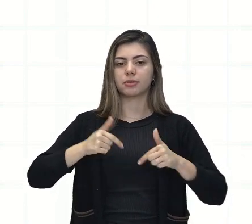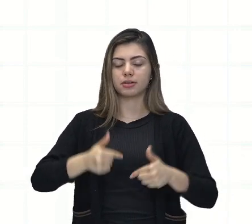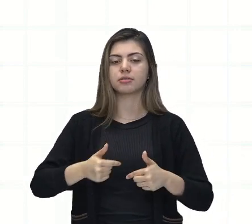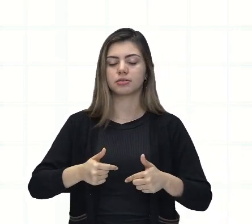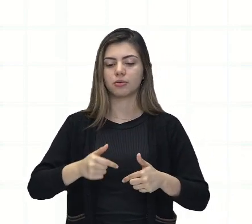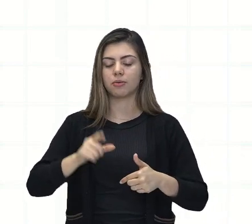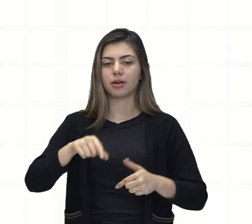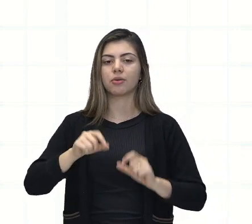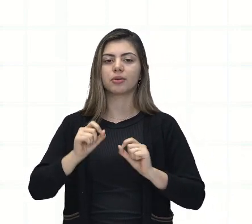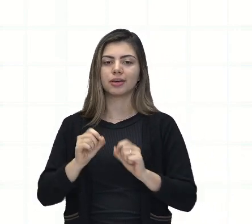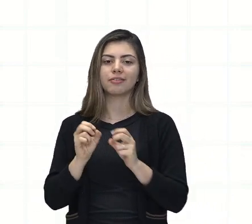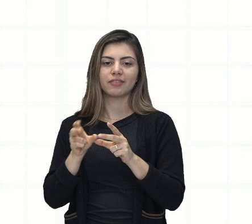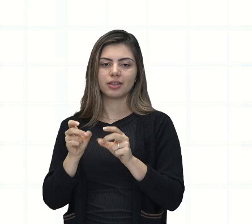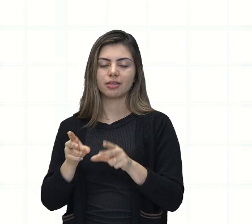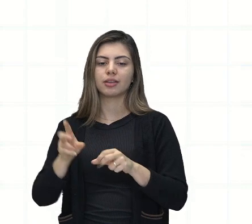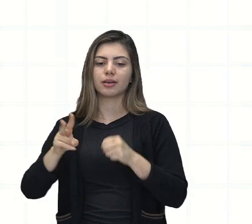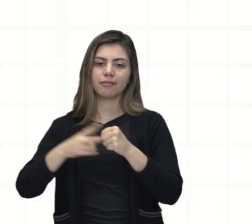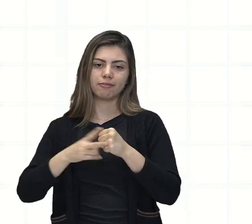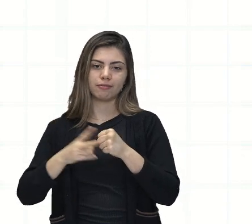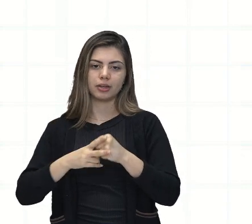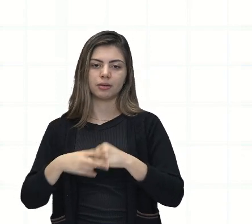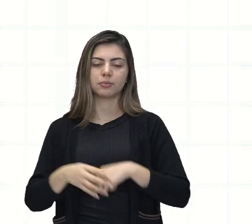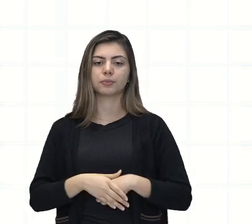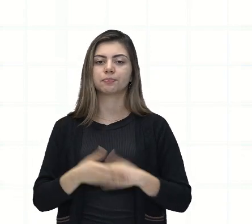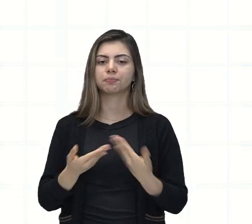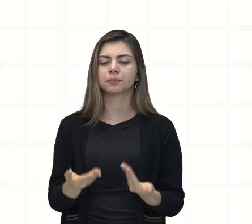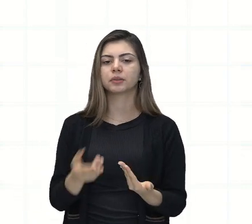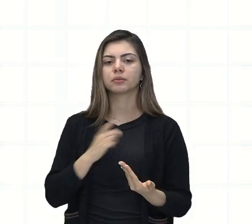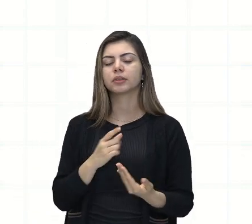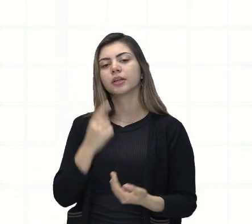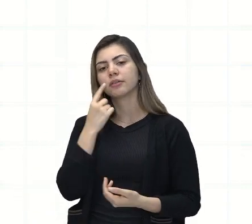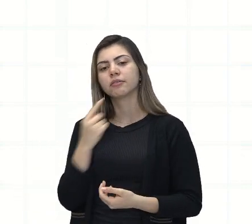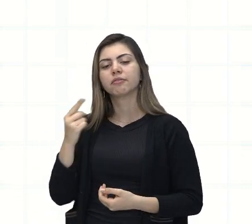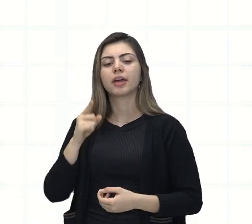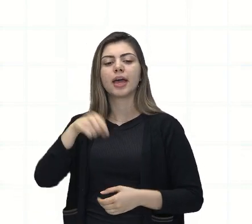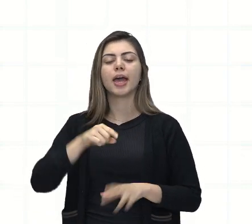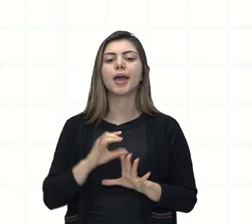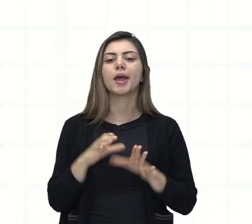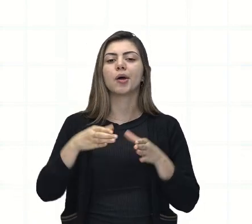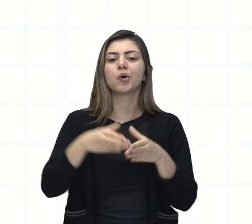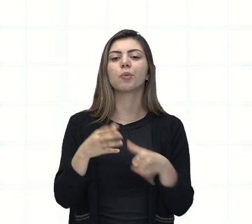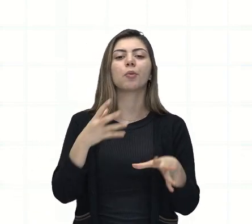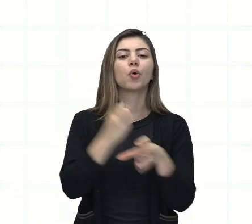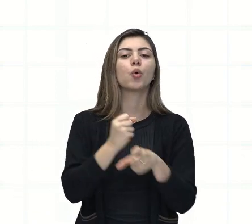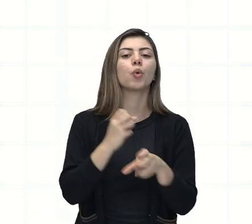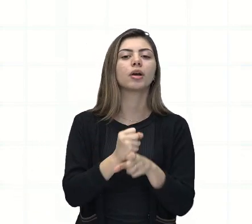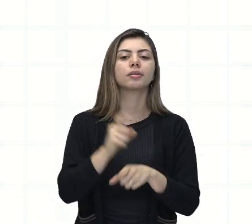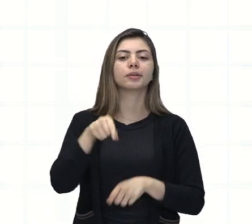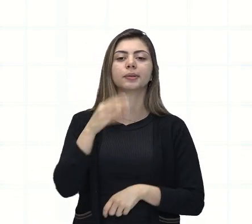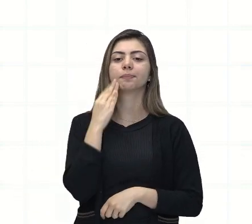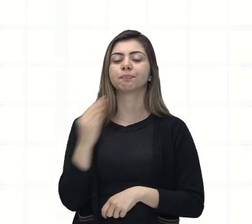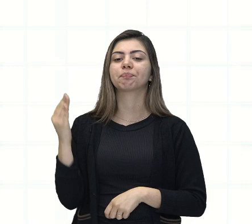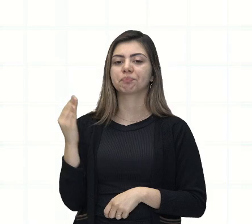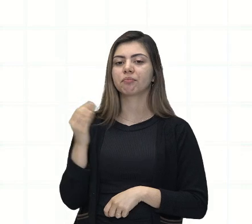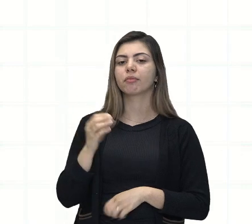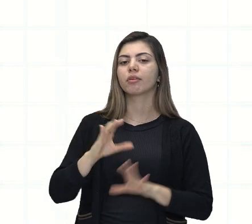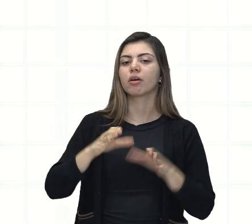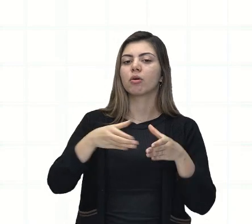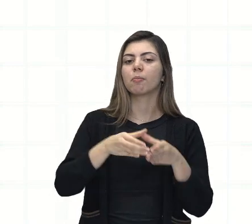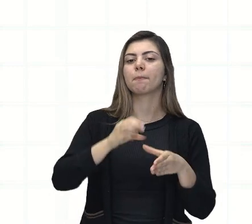o conjunto, a ideia que traz de quantidade é justamente esse aqui, né?